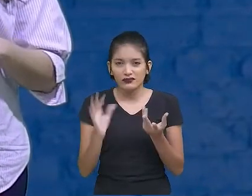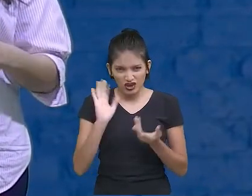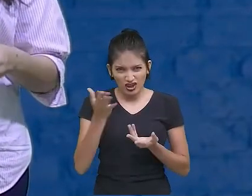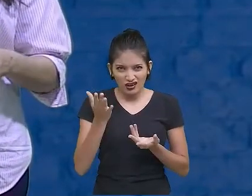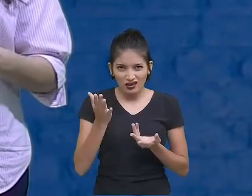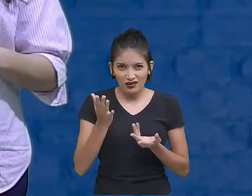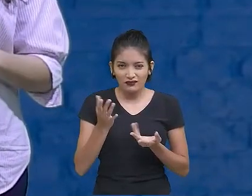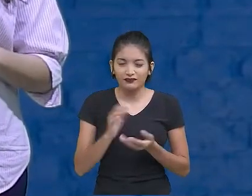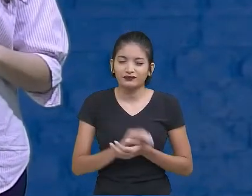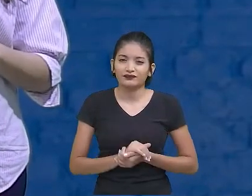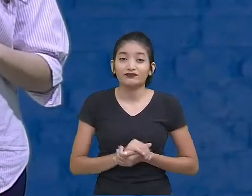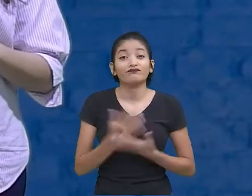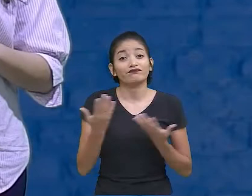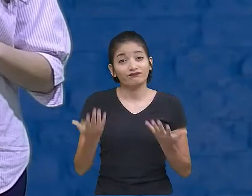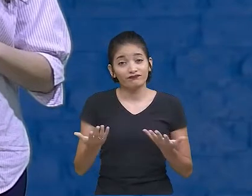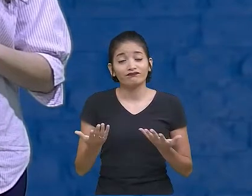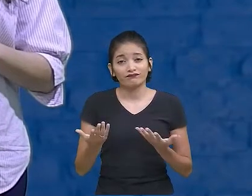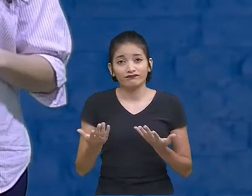E aí?